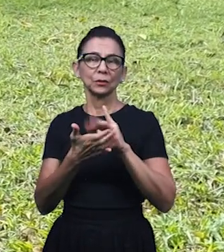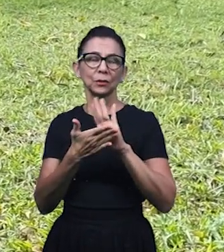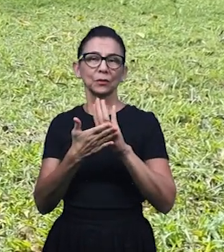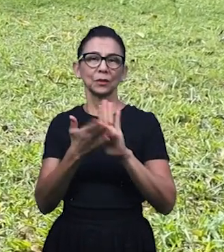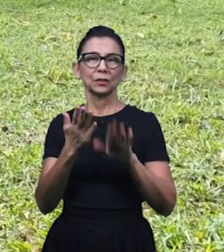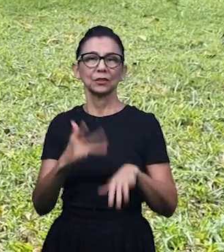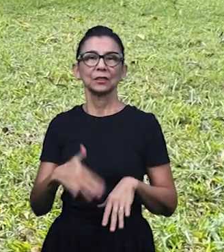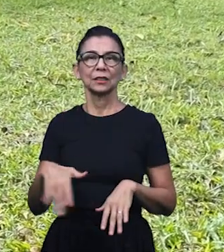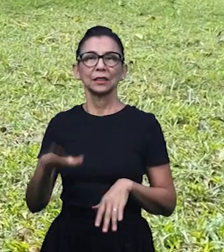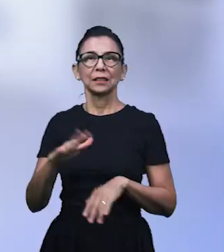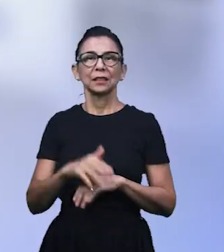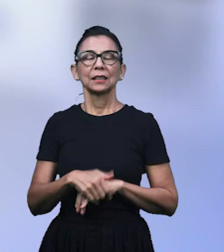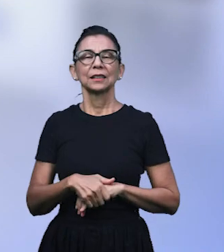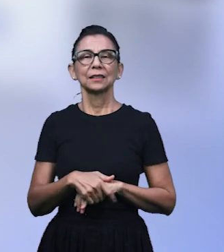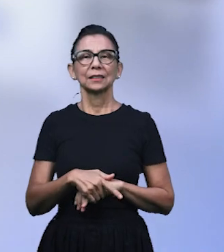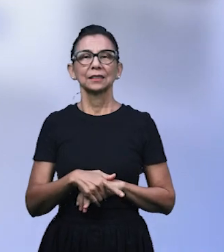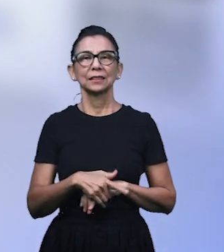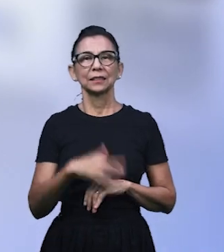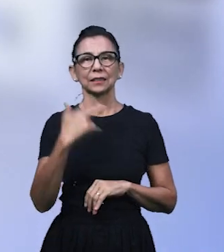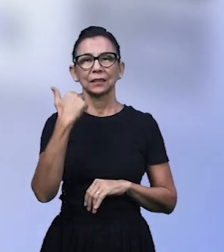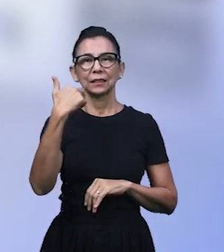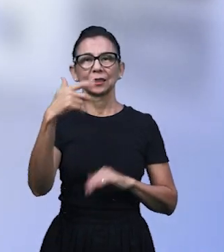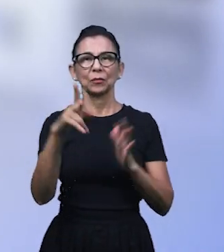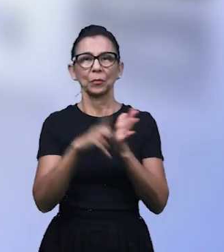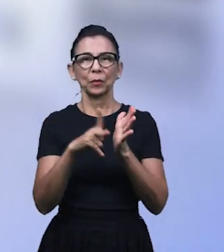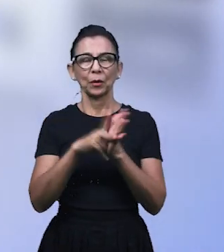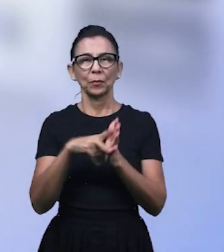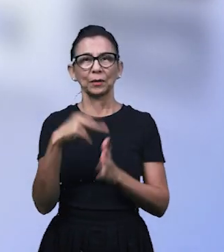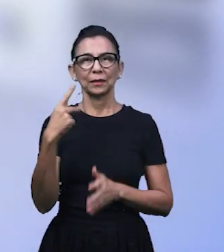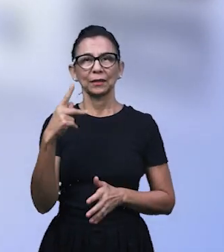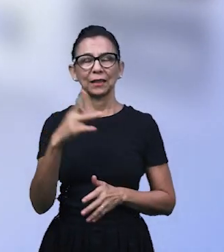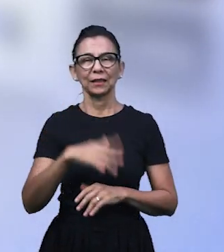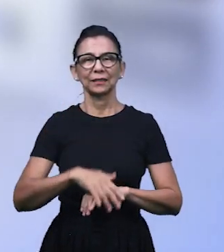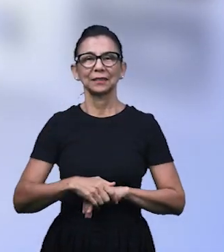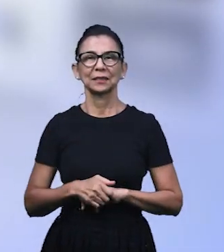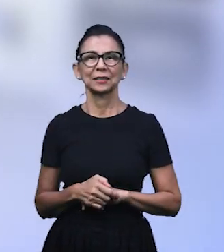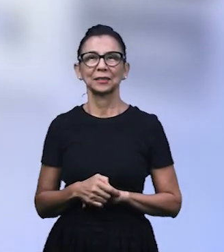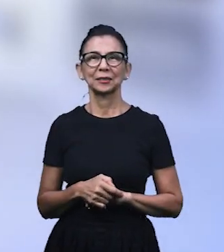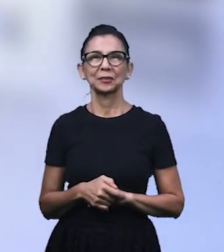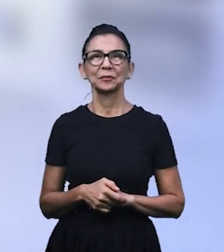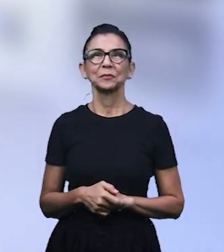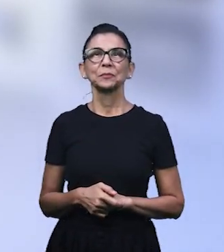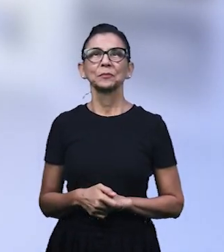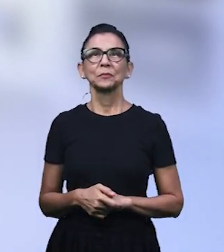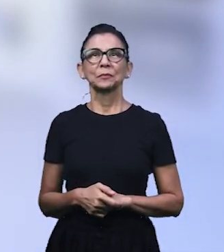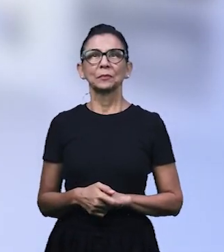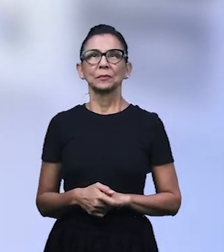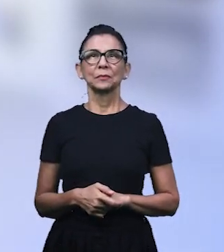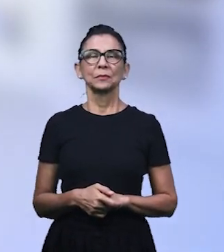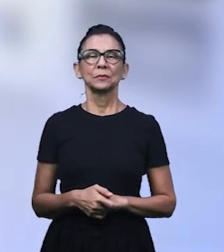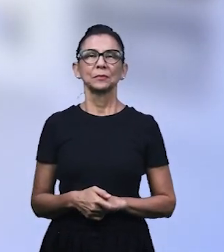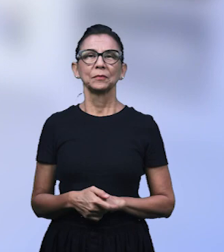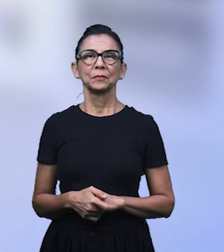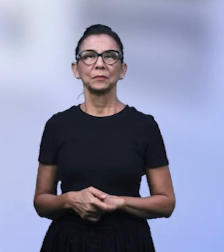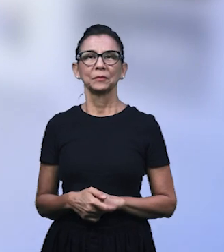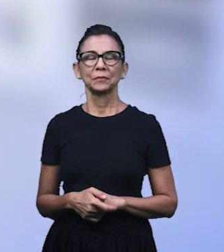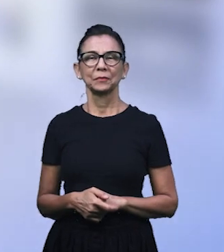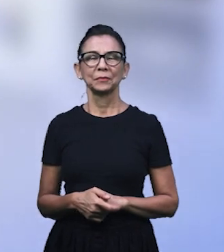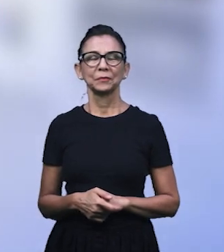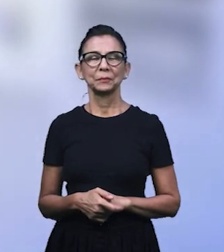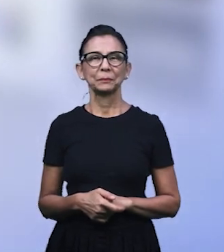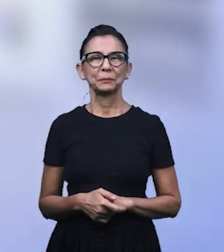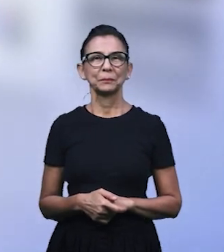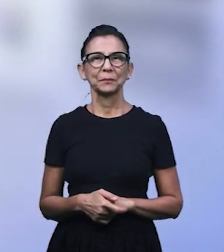nativa. Confiramos. Jesus